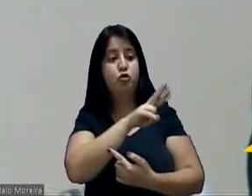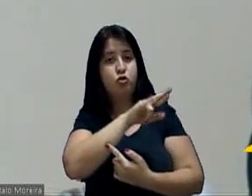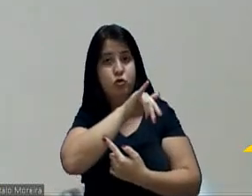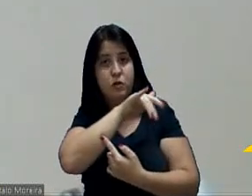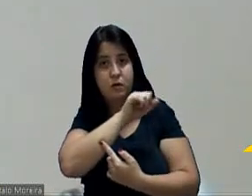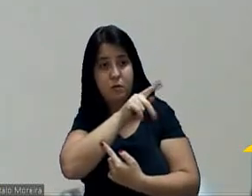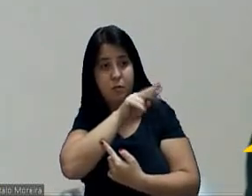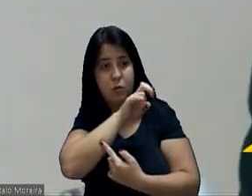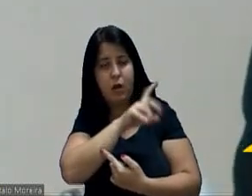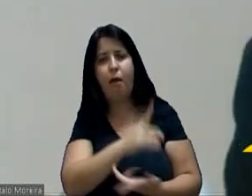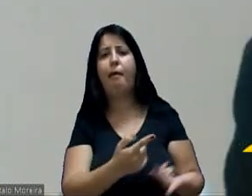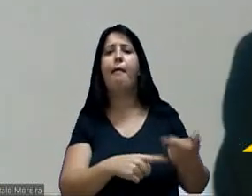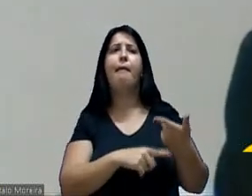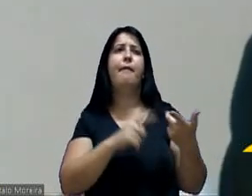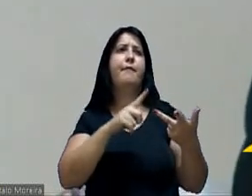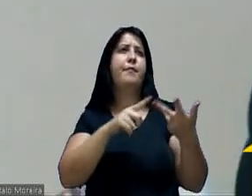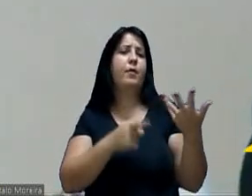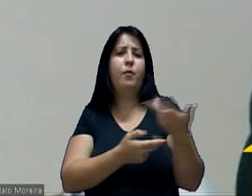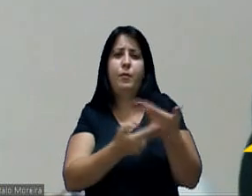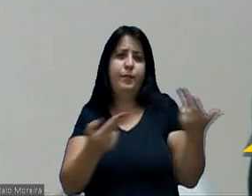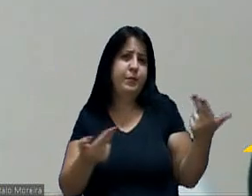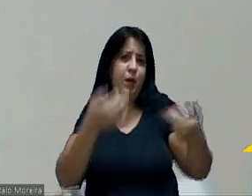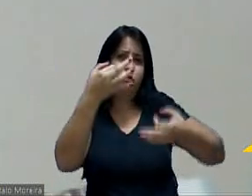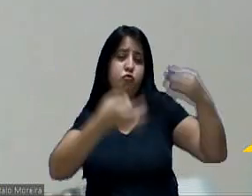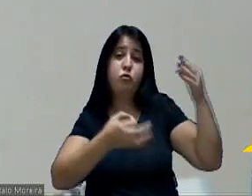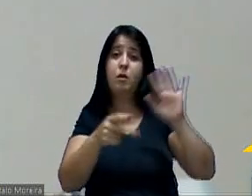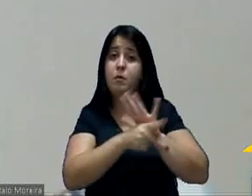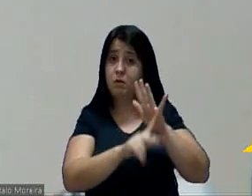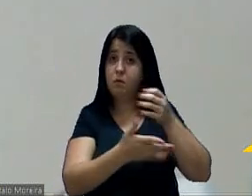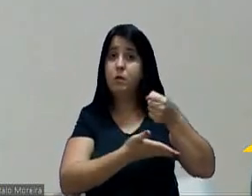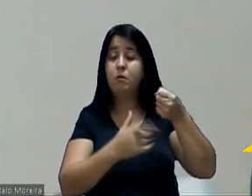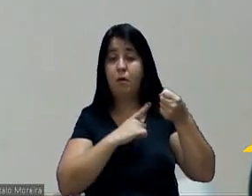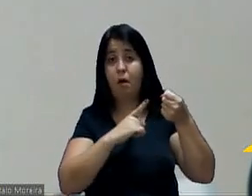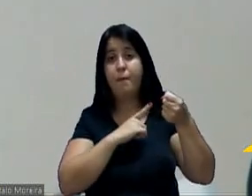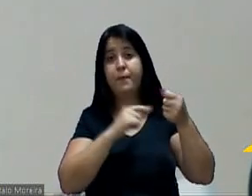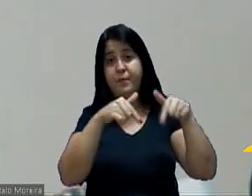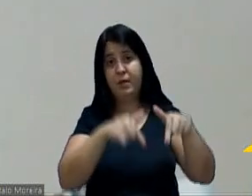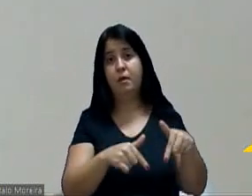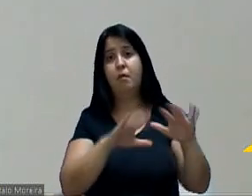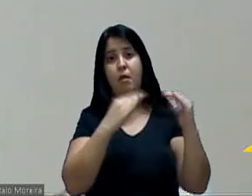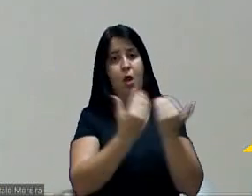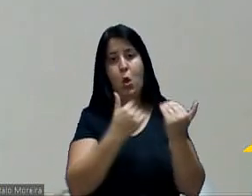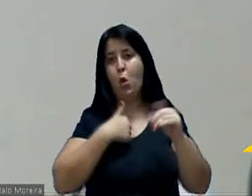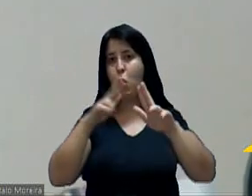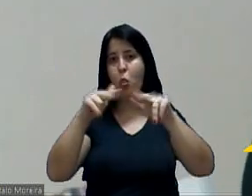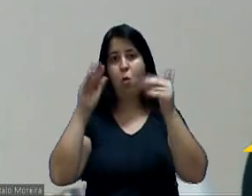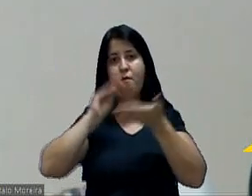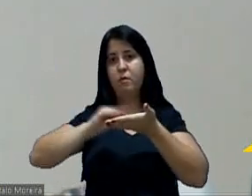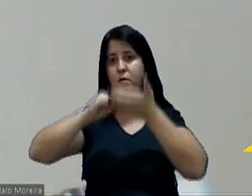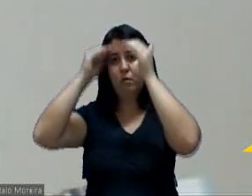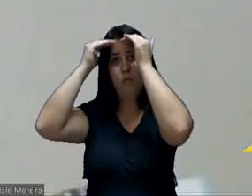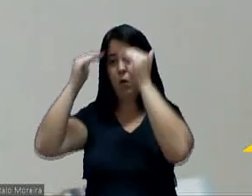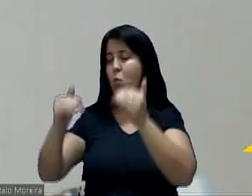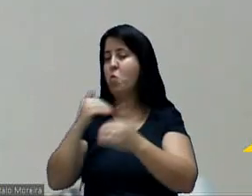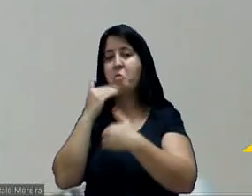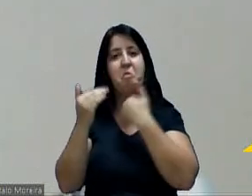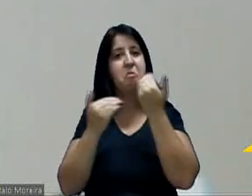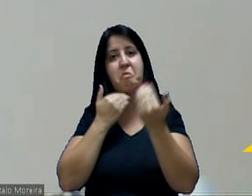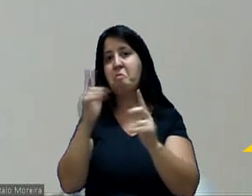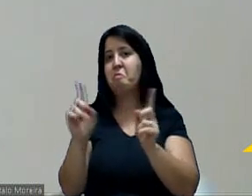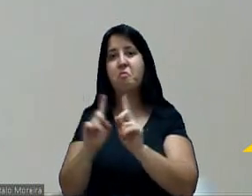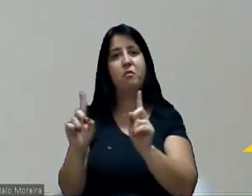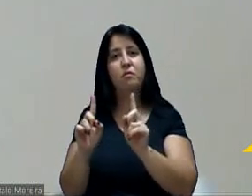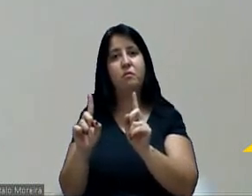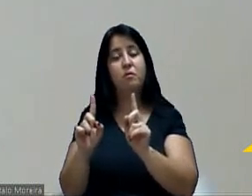uma questão. Né? E eu, inclusive, eu vi diversos projetos de lei desta casa. Em momento nenhum, desrespeitei ninguém. né? Novamente,